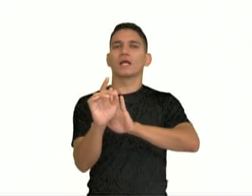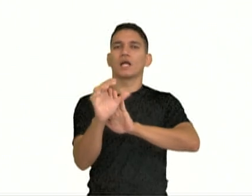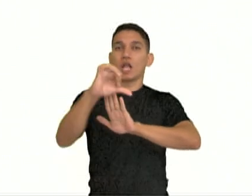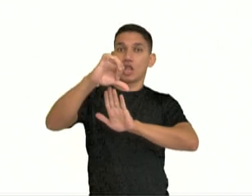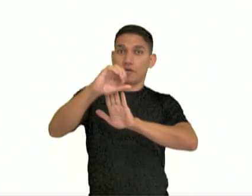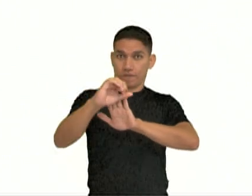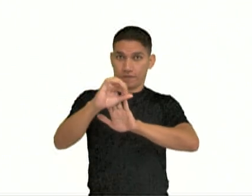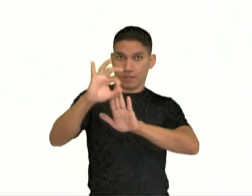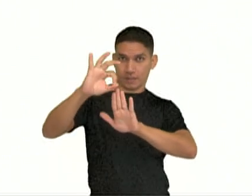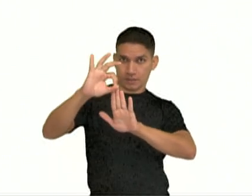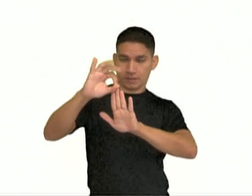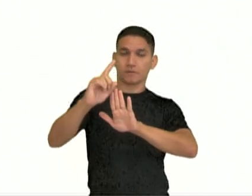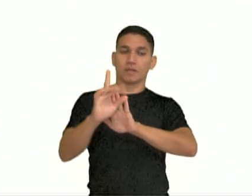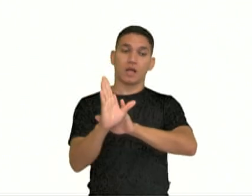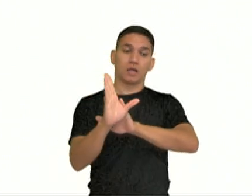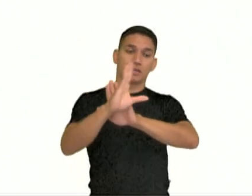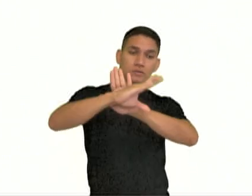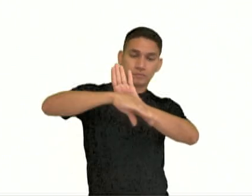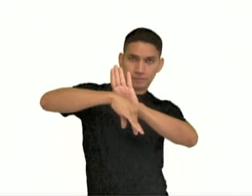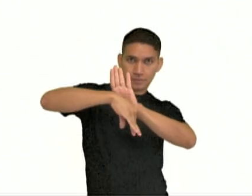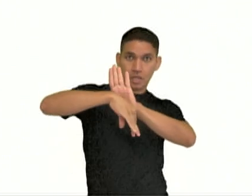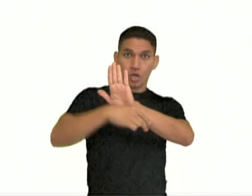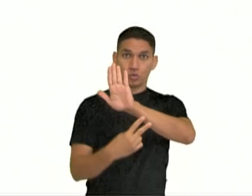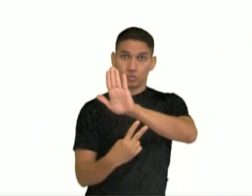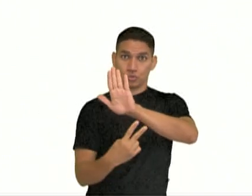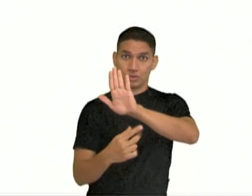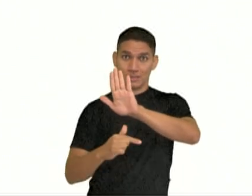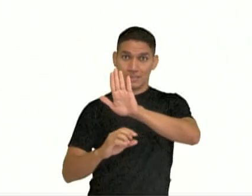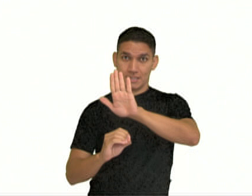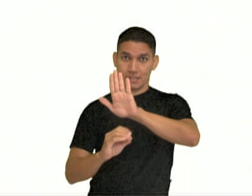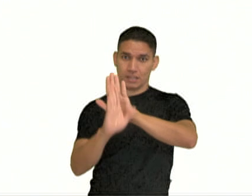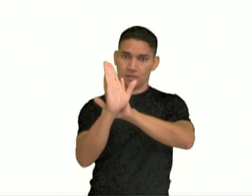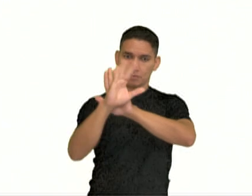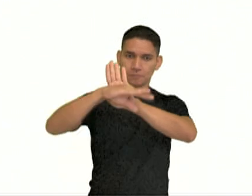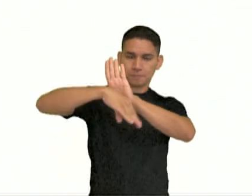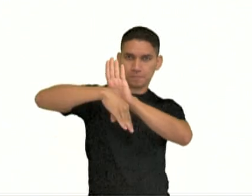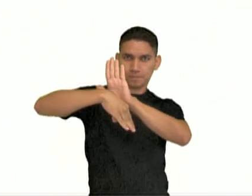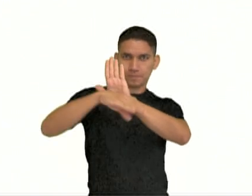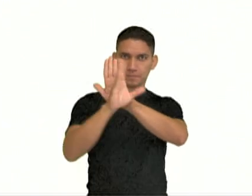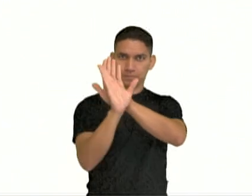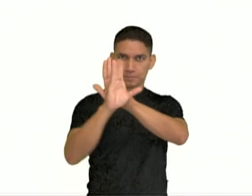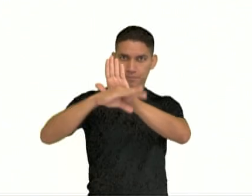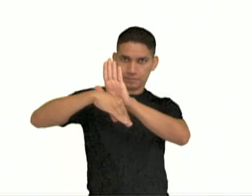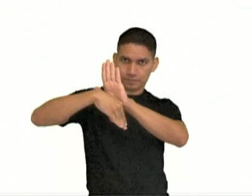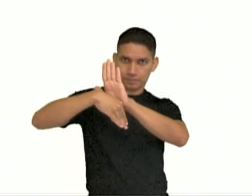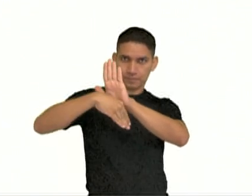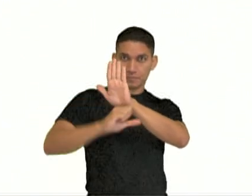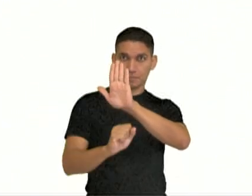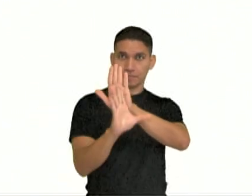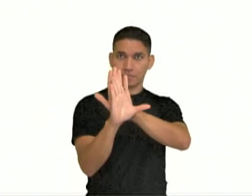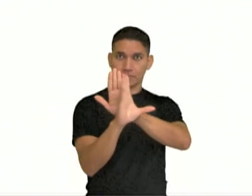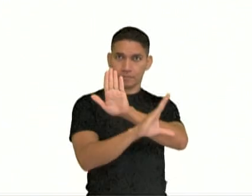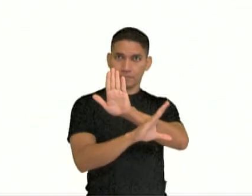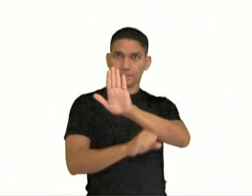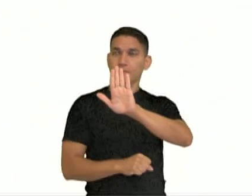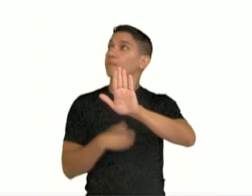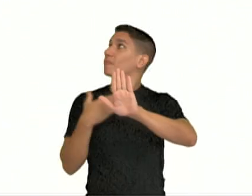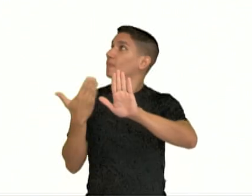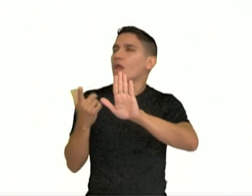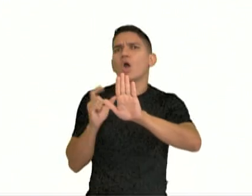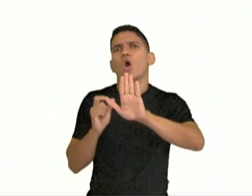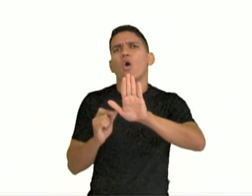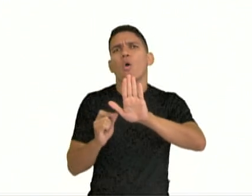entre 90 e 270, tá? Só nesse intervalo aqui, ó. Só nesse intervalo. Então, o ângulo pode ser de